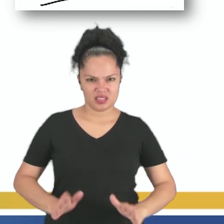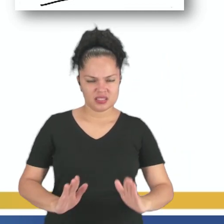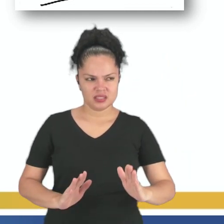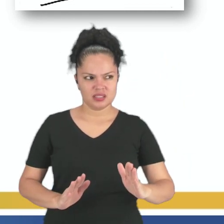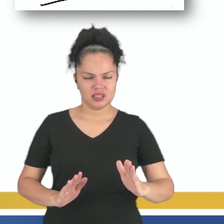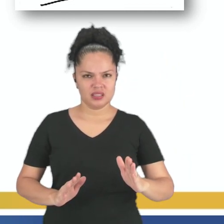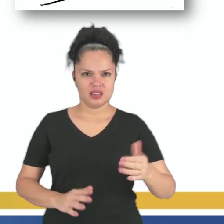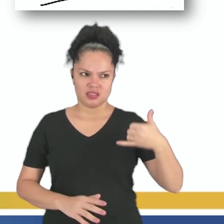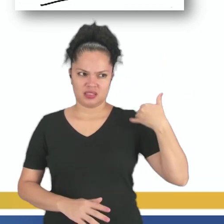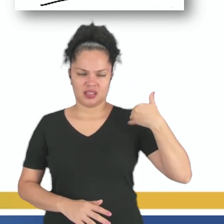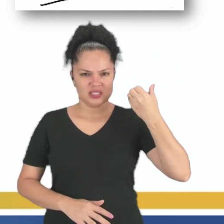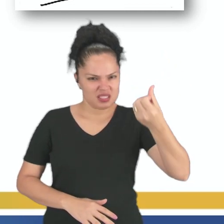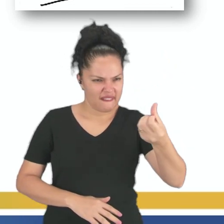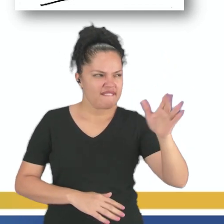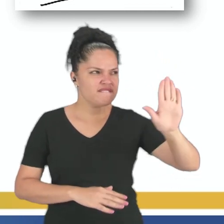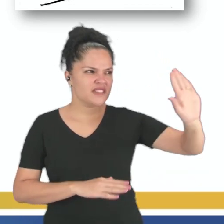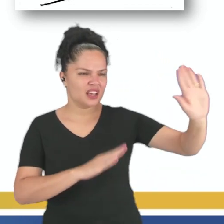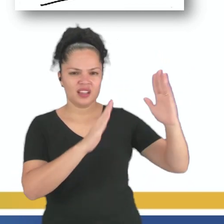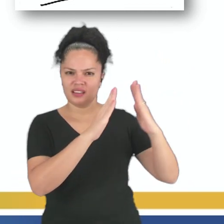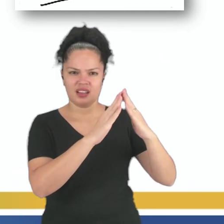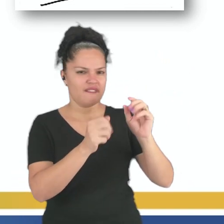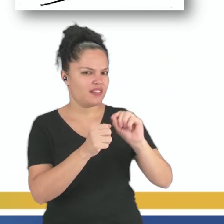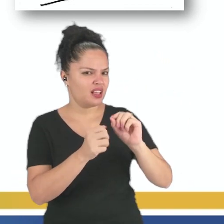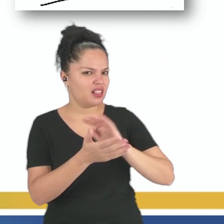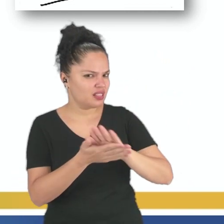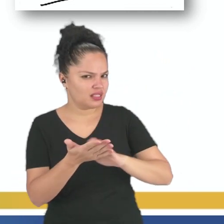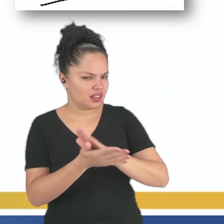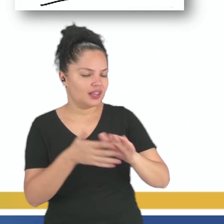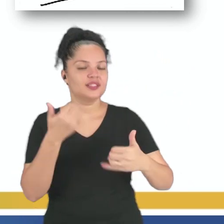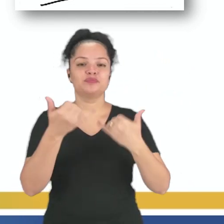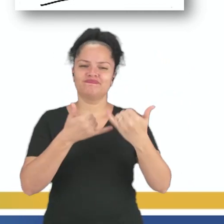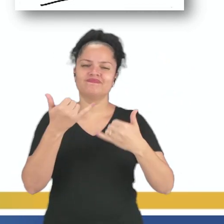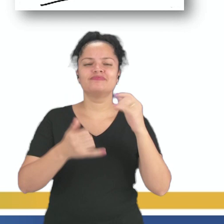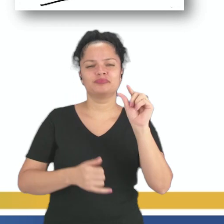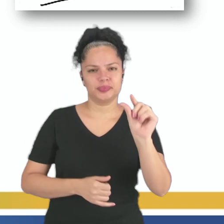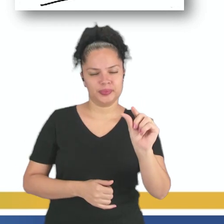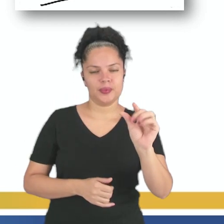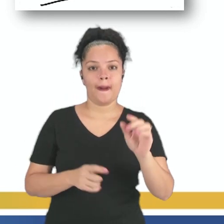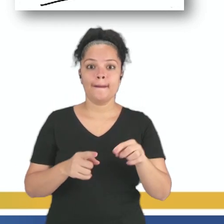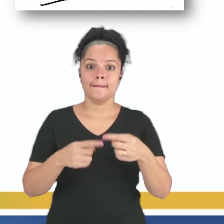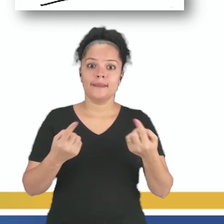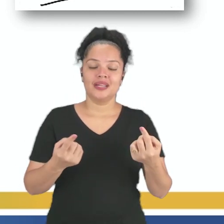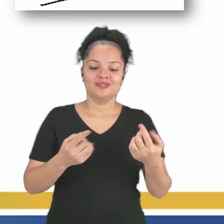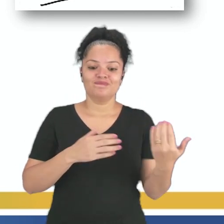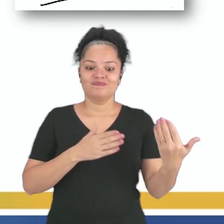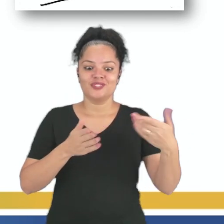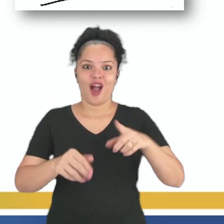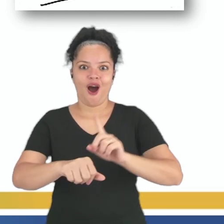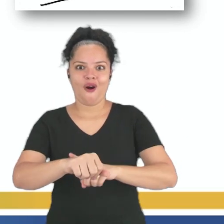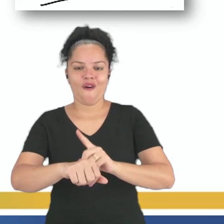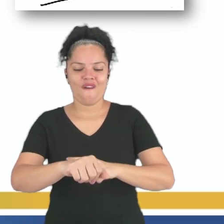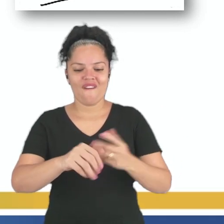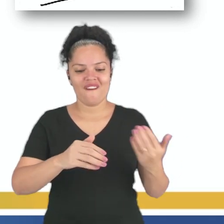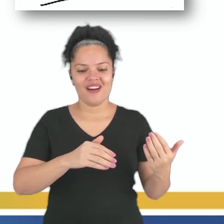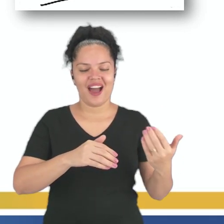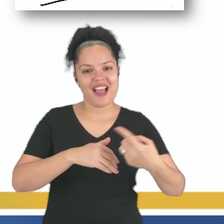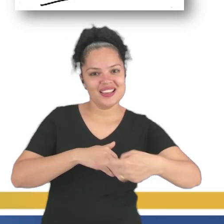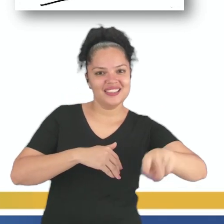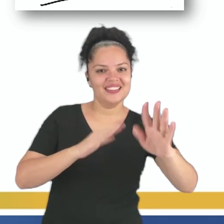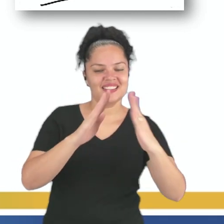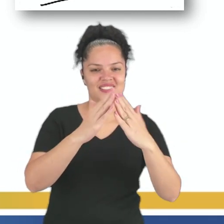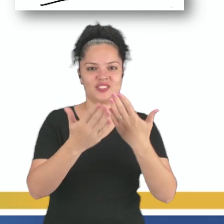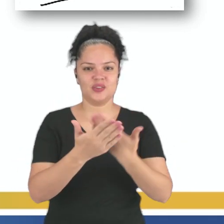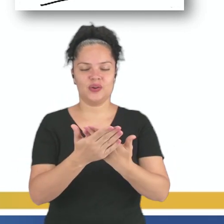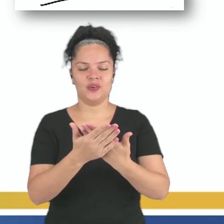anos, eu ficava em casa, sem fazer nada, brincava um pouco. Até que chegou o dia de entrar na escola.